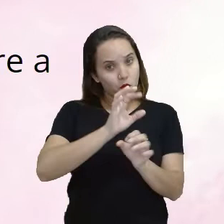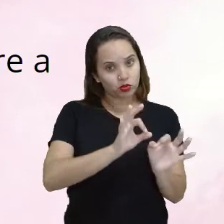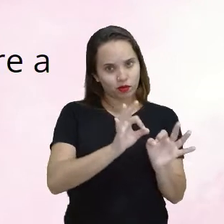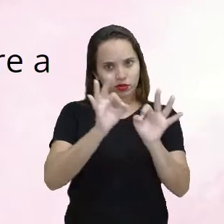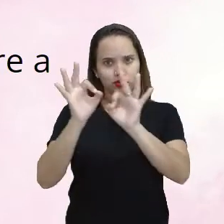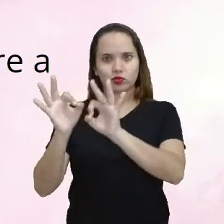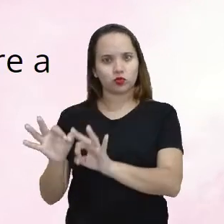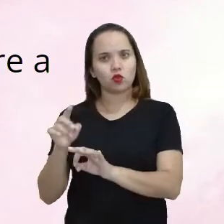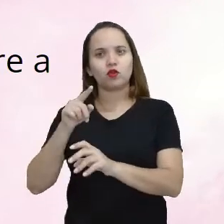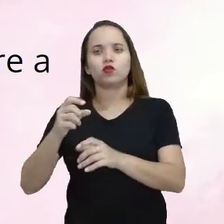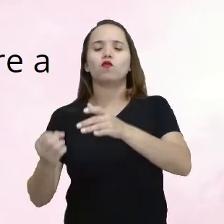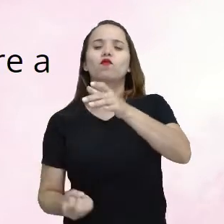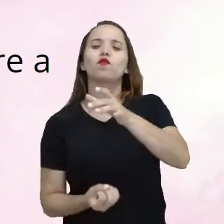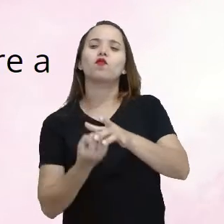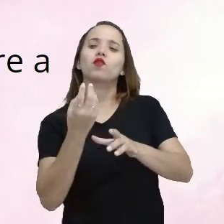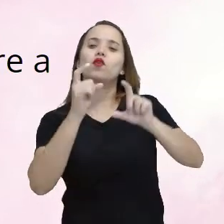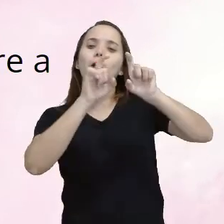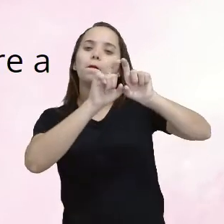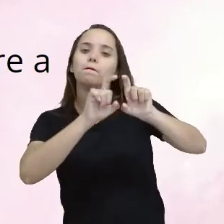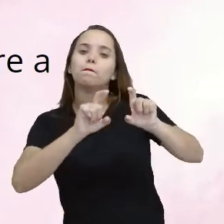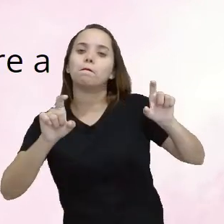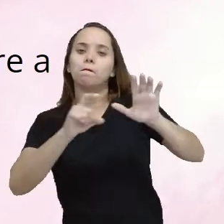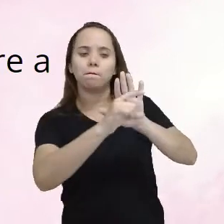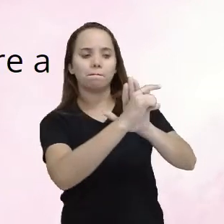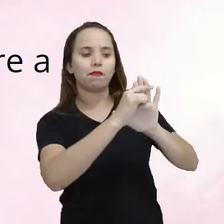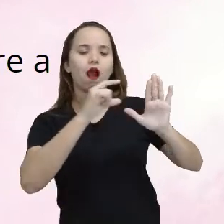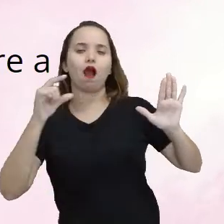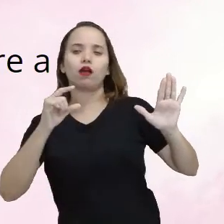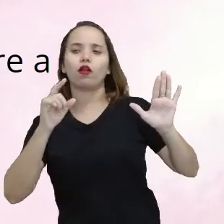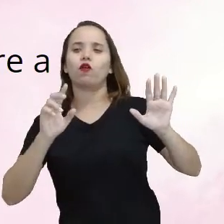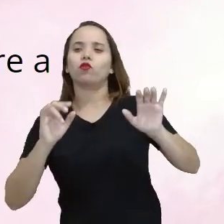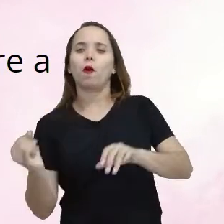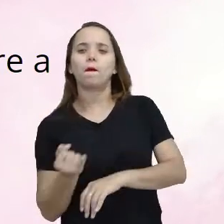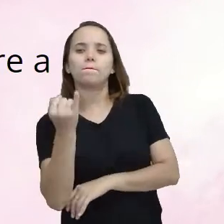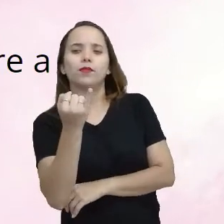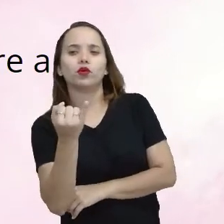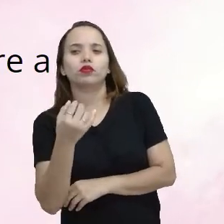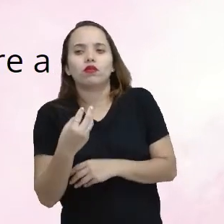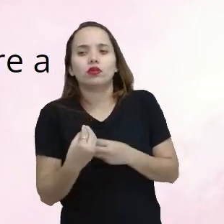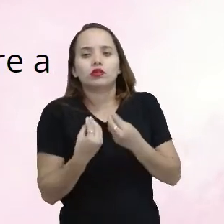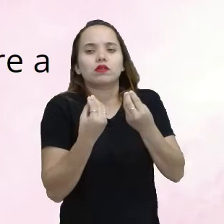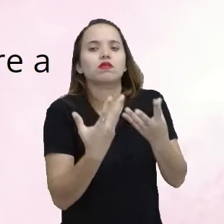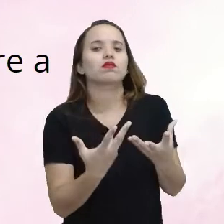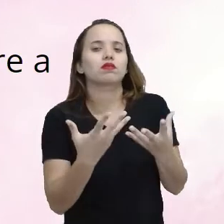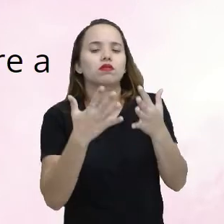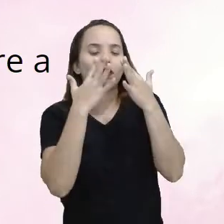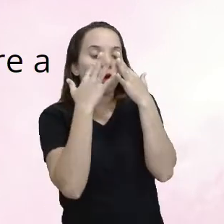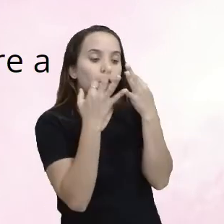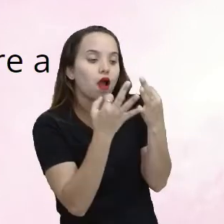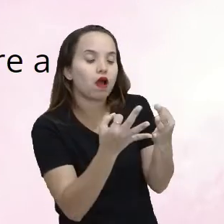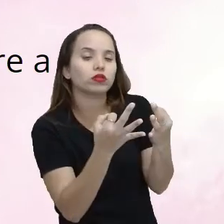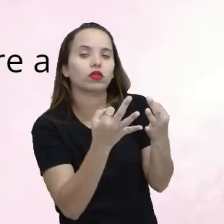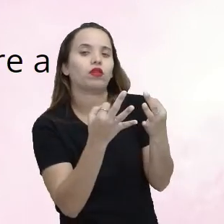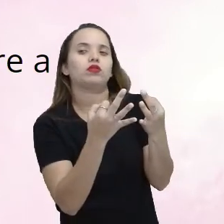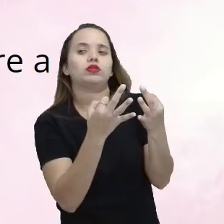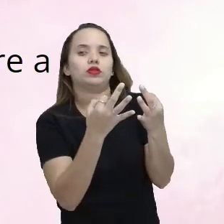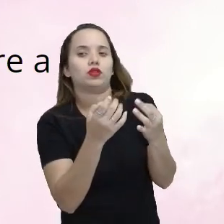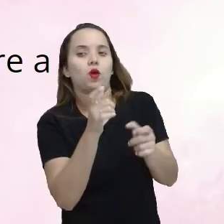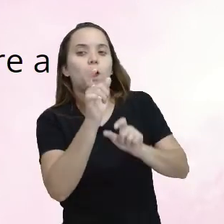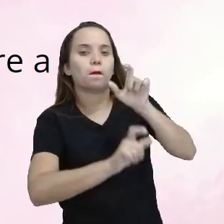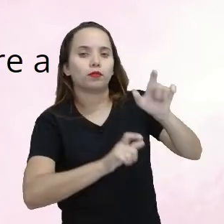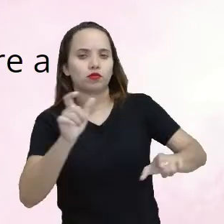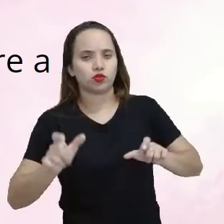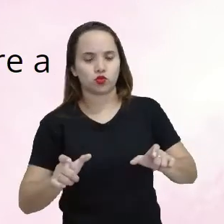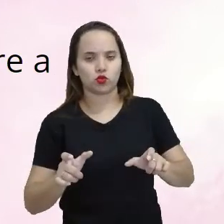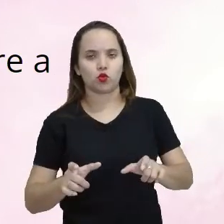produzir um parágrafo sobre a importância da atenção a outra pessoa, que vem mostrada aí nesse curta. Façam